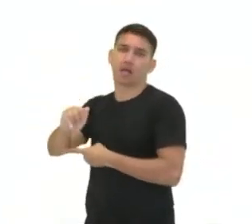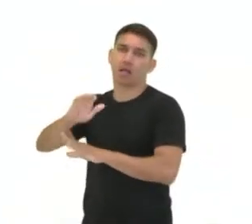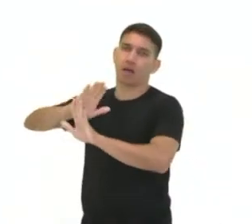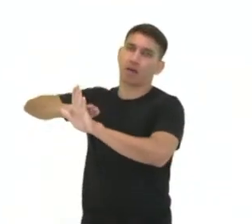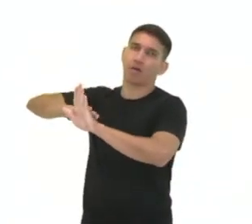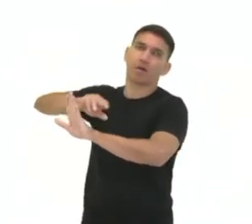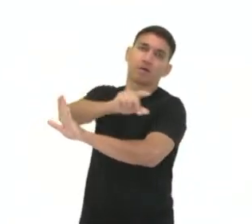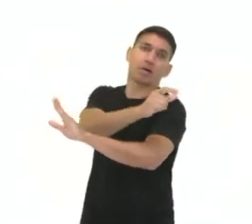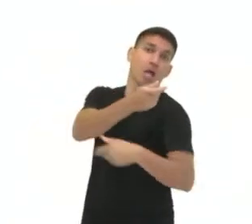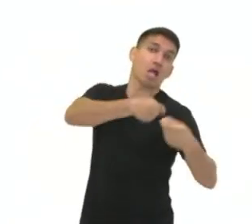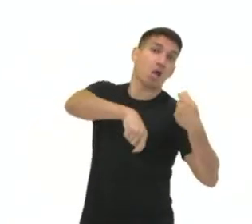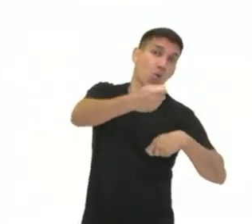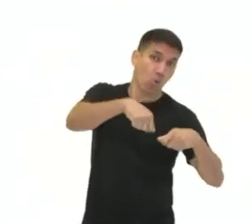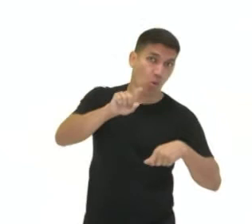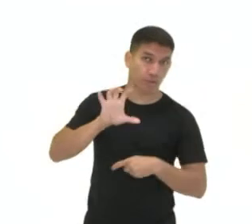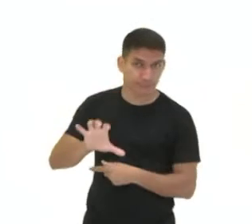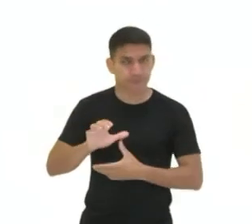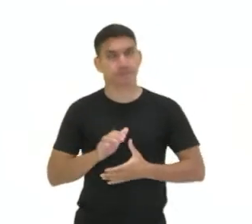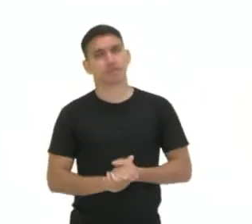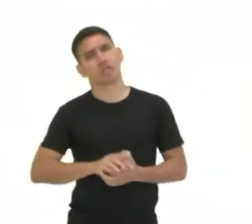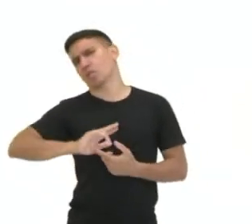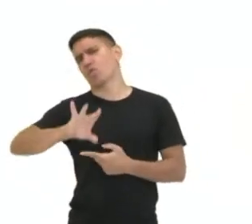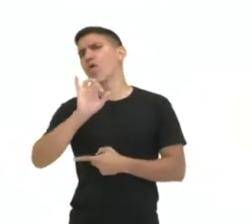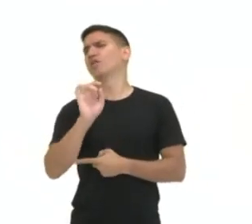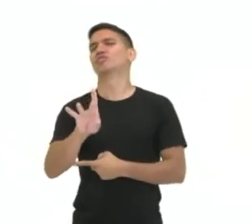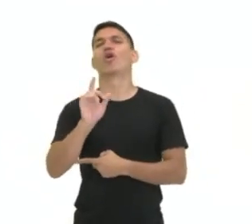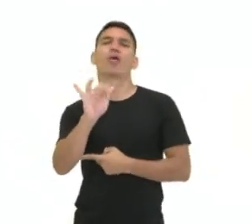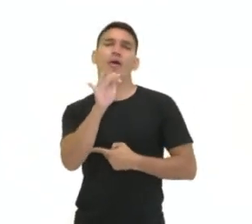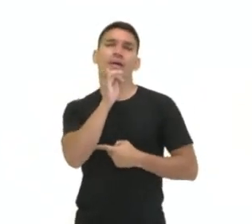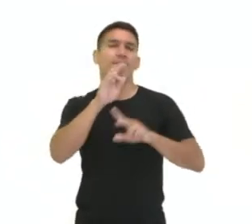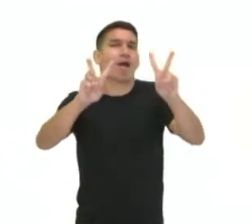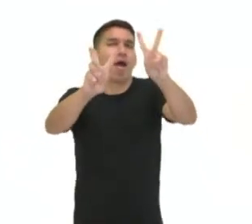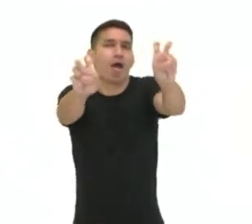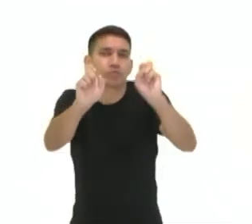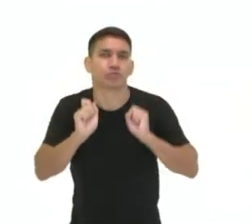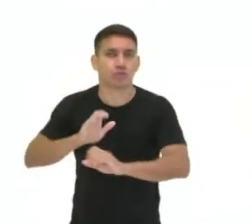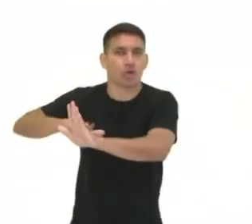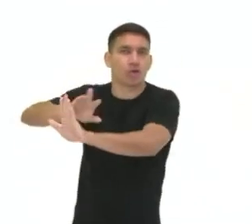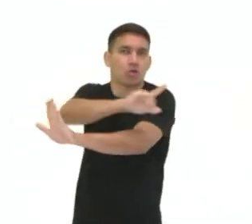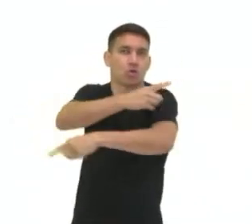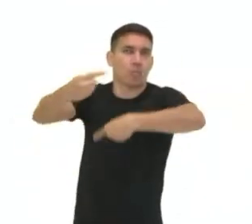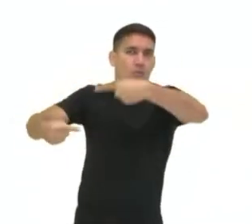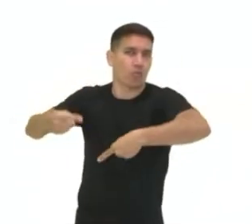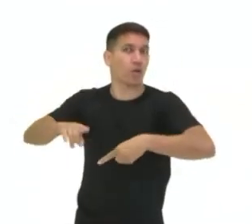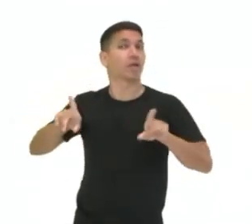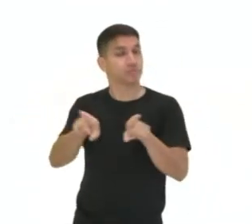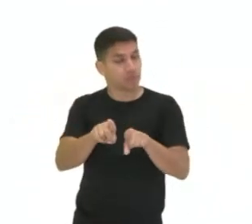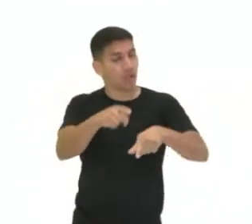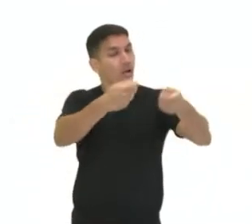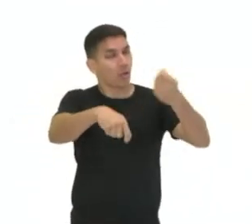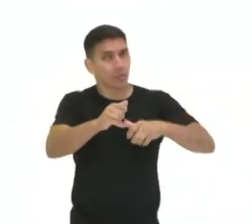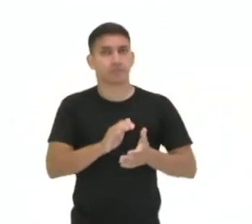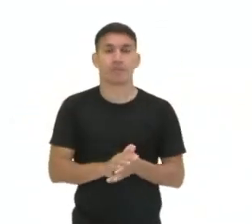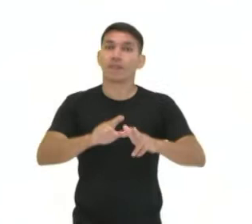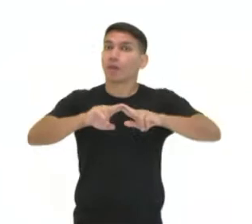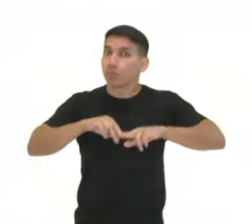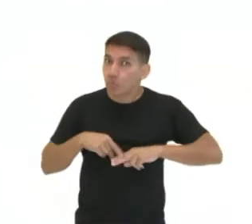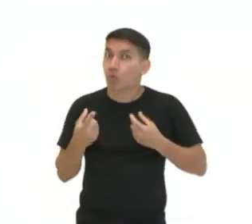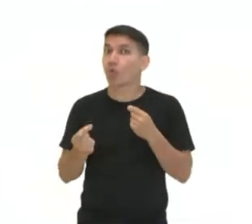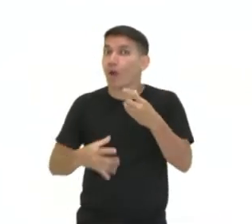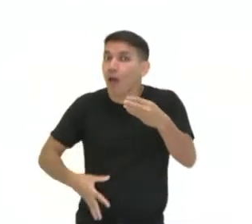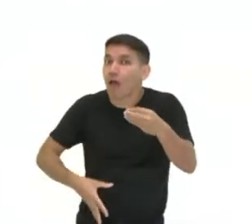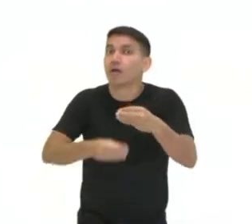ideologias econômicas. Não era só questão de ideologia política. E com isso, ele vai aderir